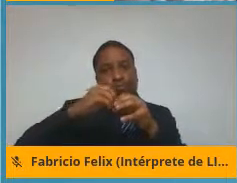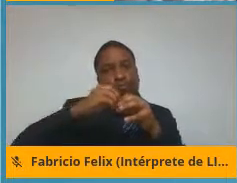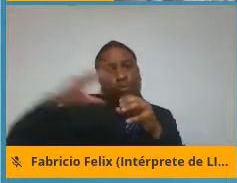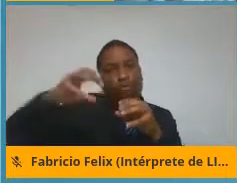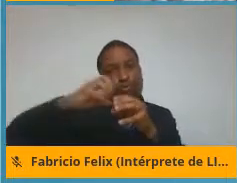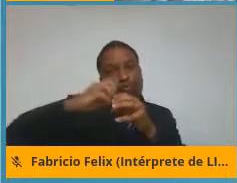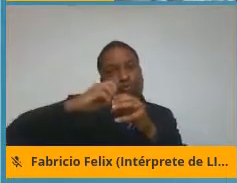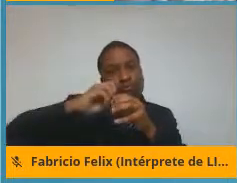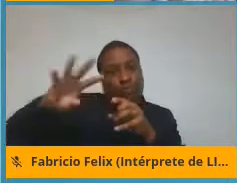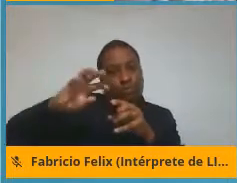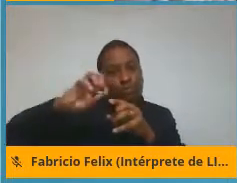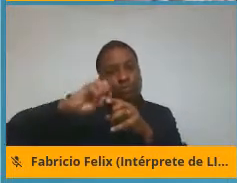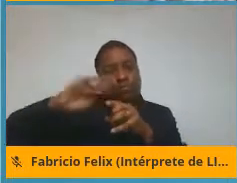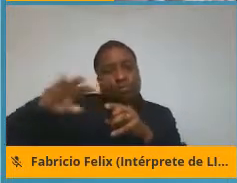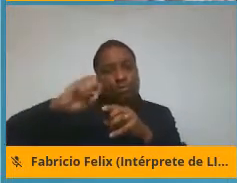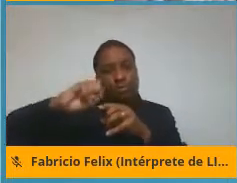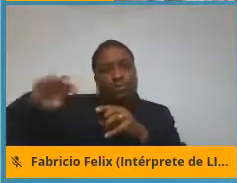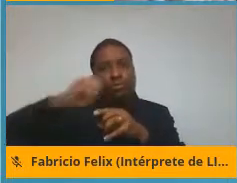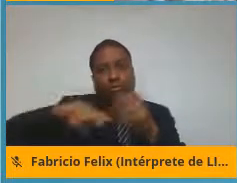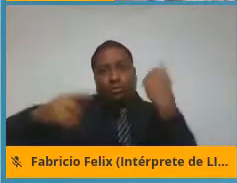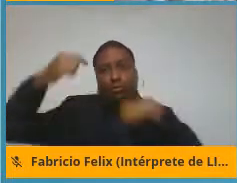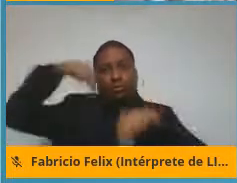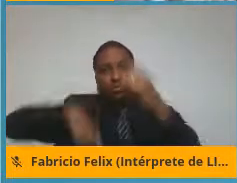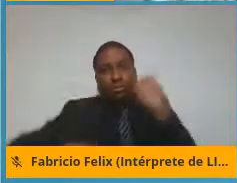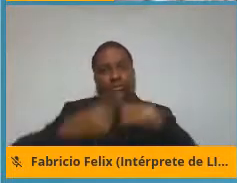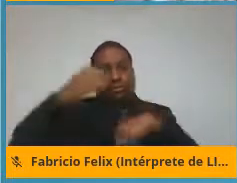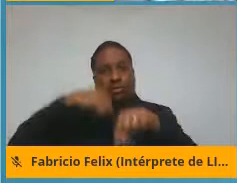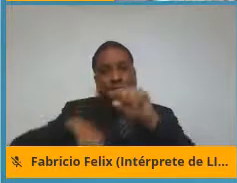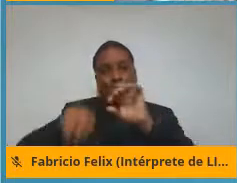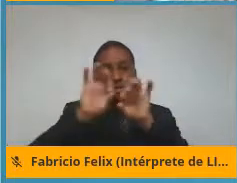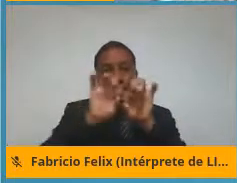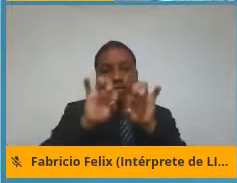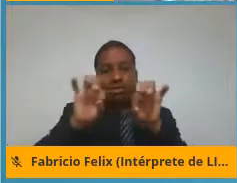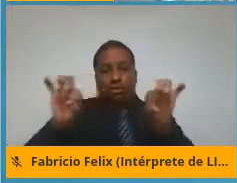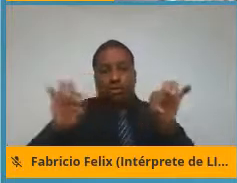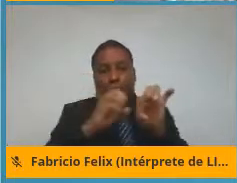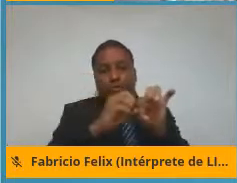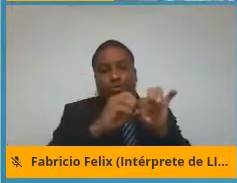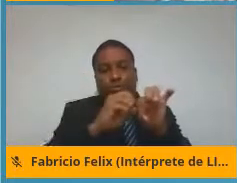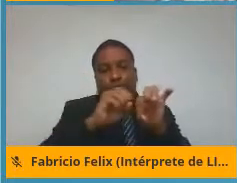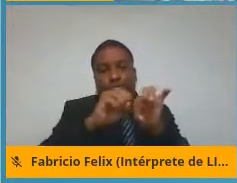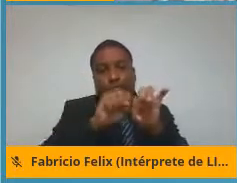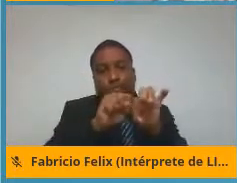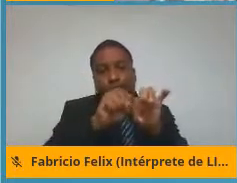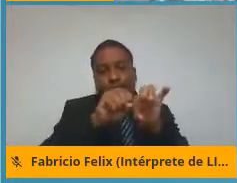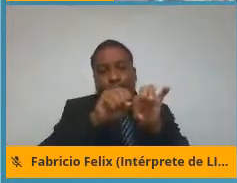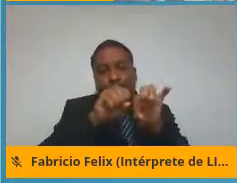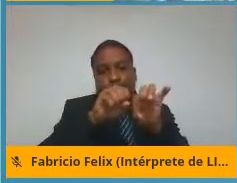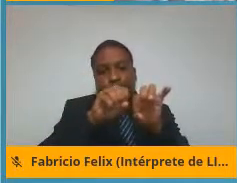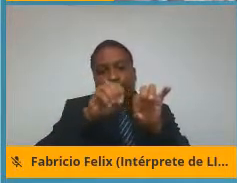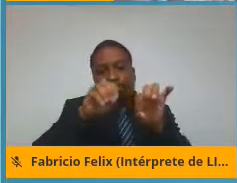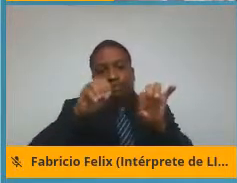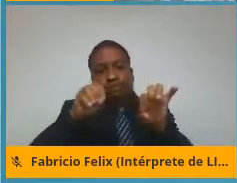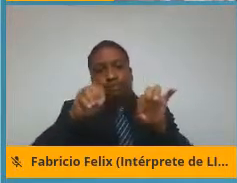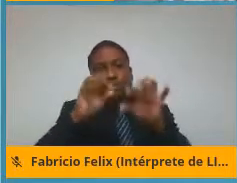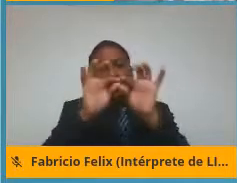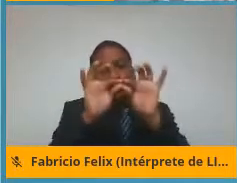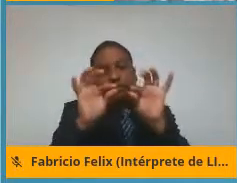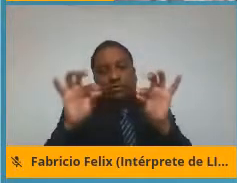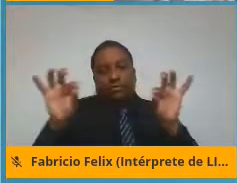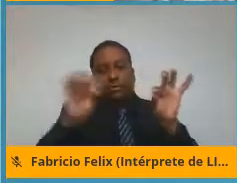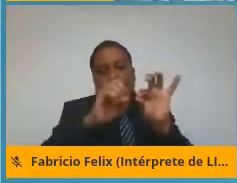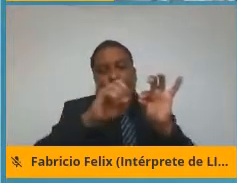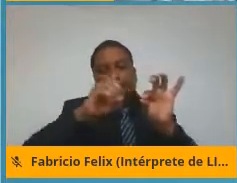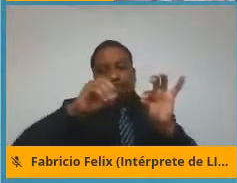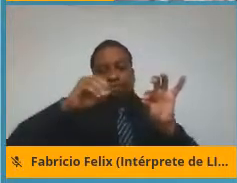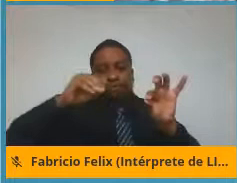podem circular pelo organismo e começar a obstruir os vasos mais fininhos, os chamados capilares. E isso causa um problema gigante,